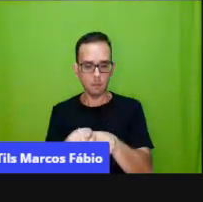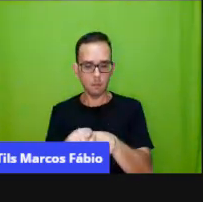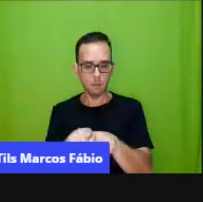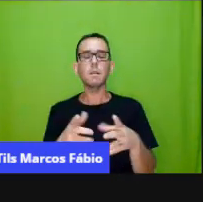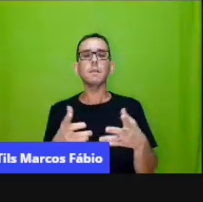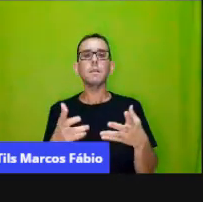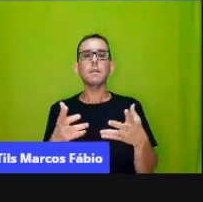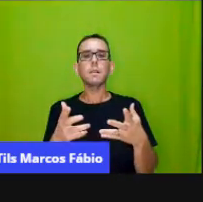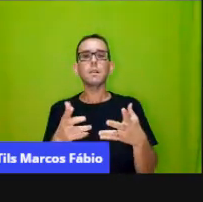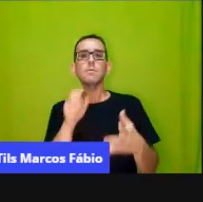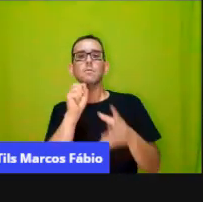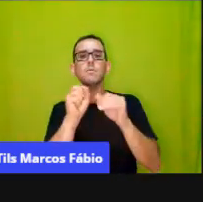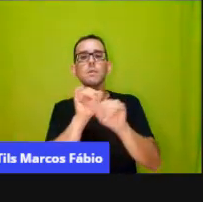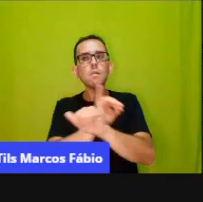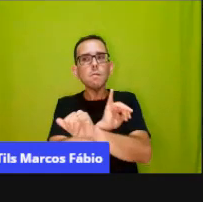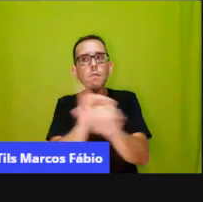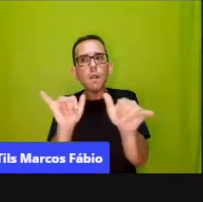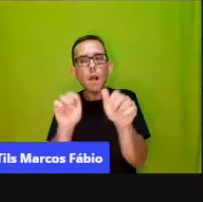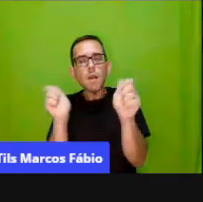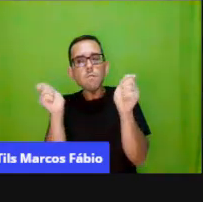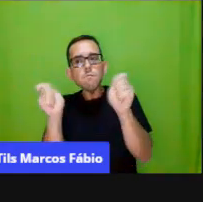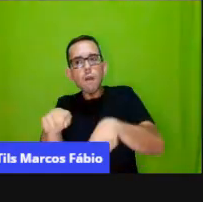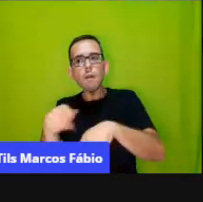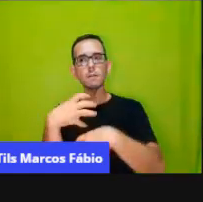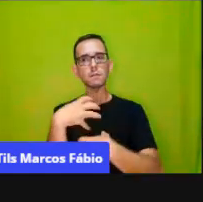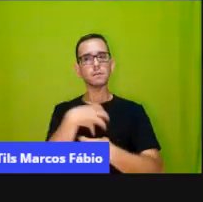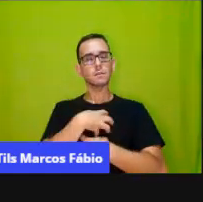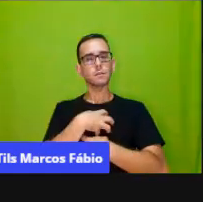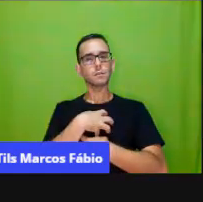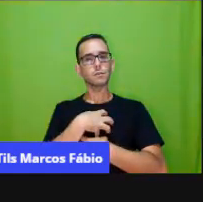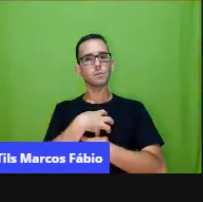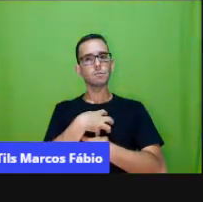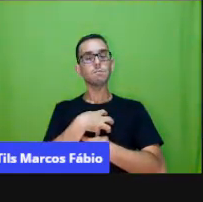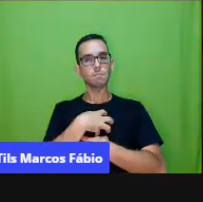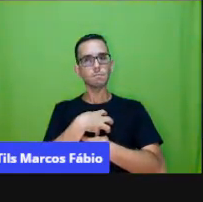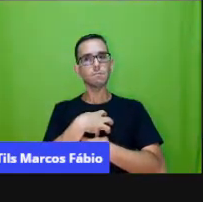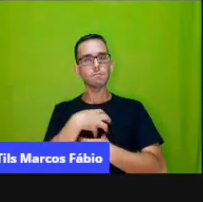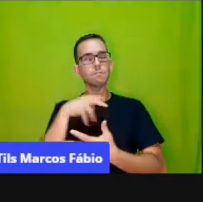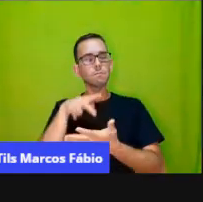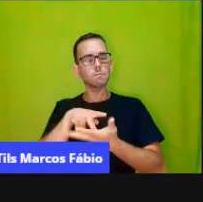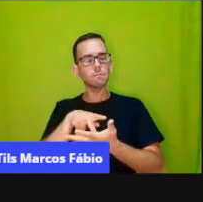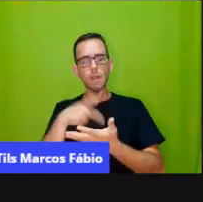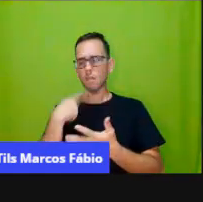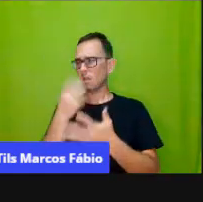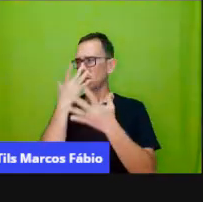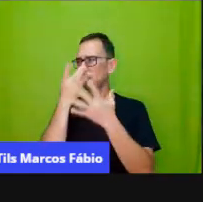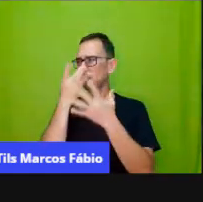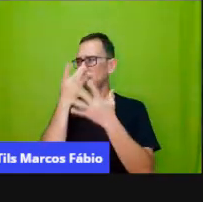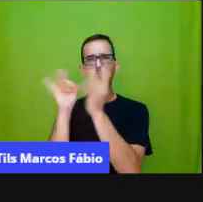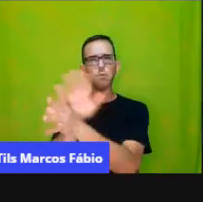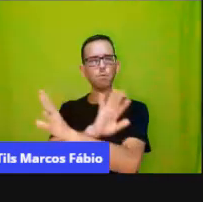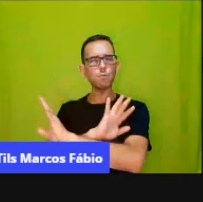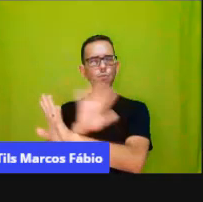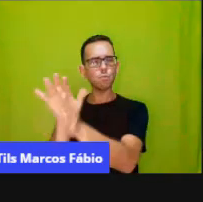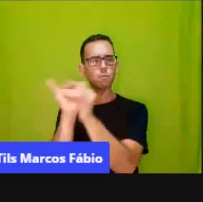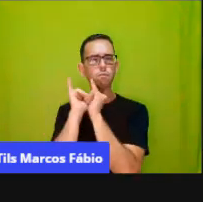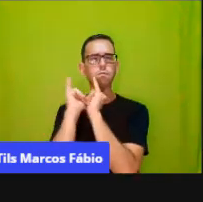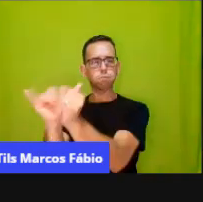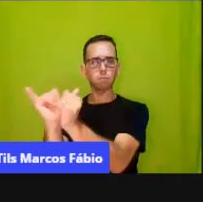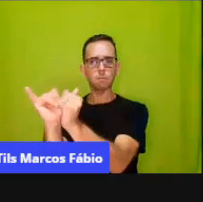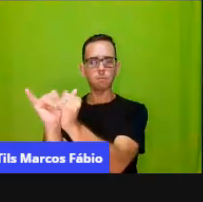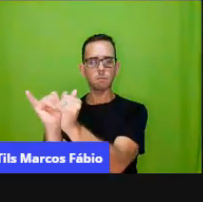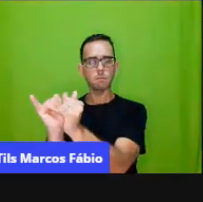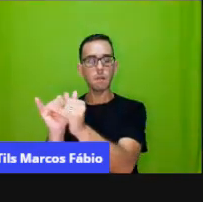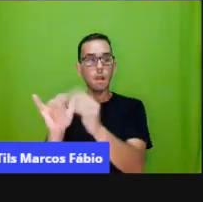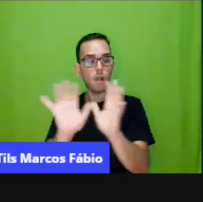que nos diziam que havia uma possibilidade deles sentirem, a gente ignorava isso quando se tratava de animais. E a partir da comissão